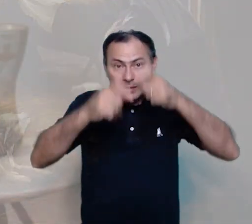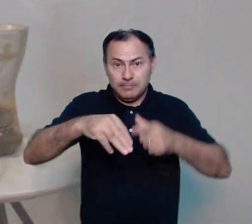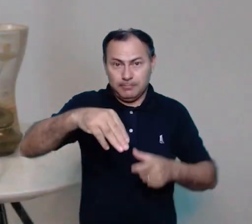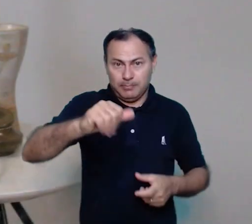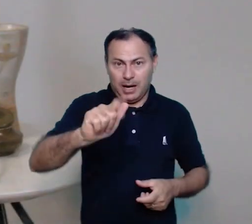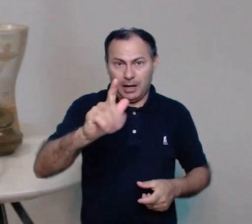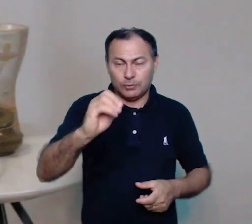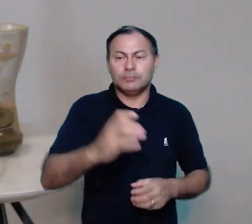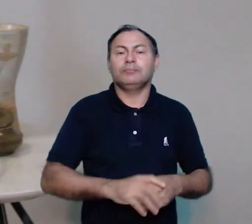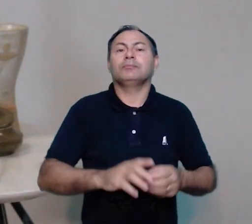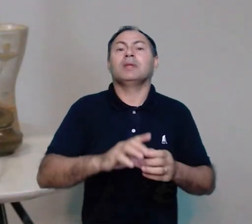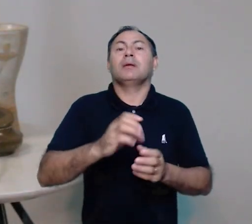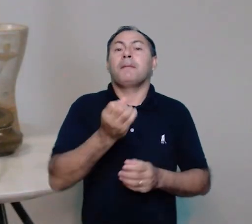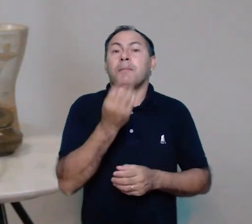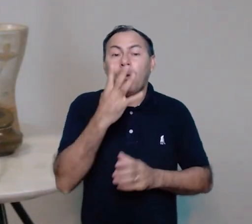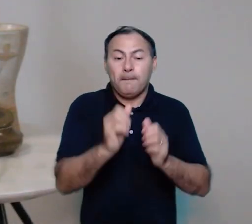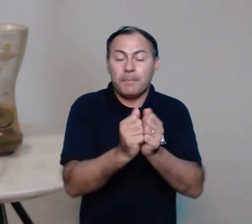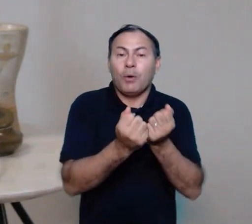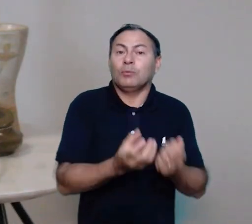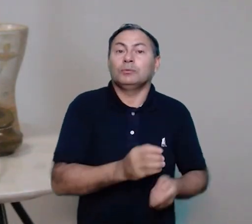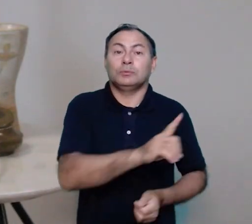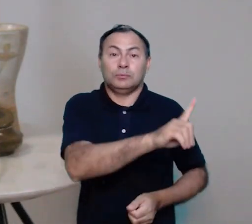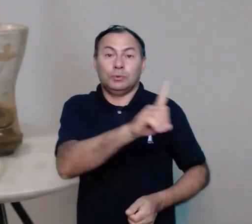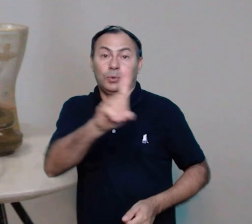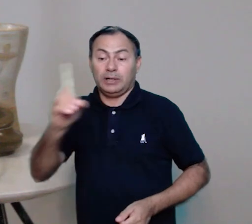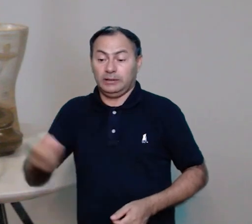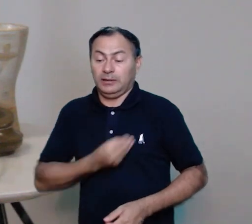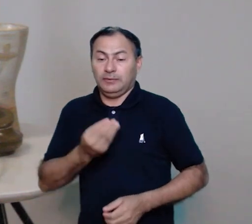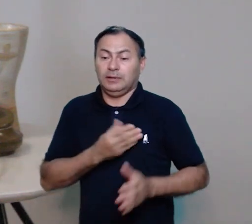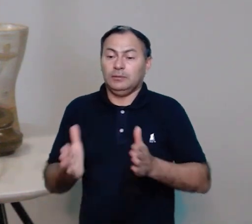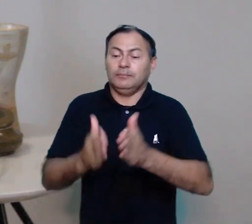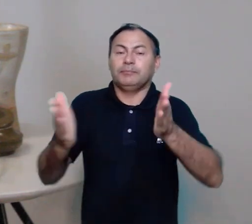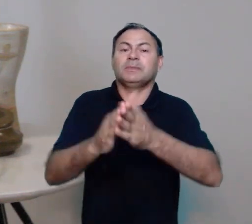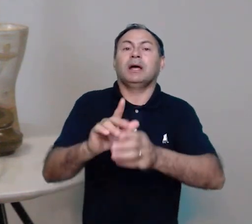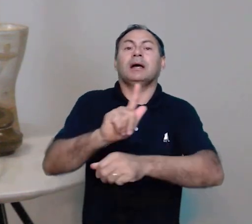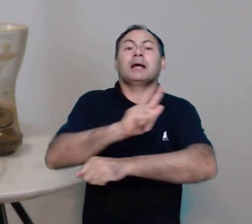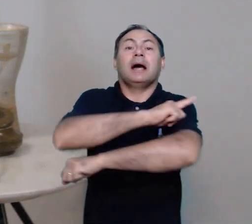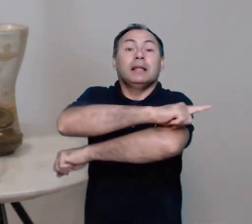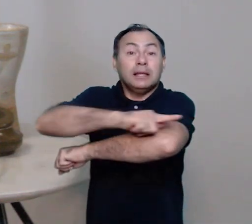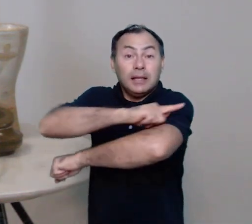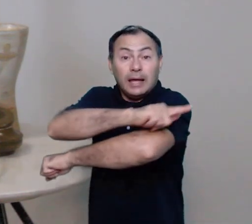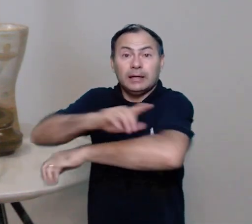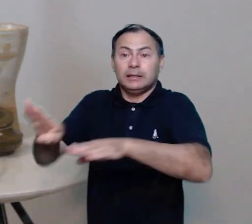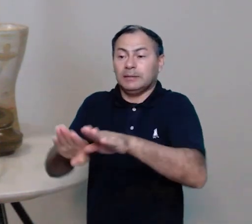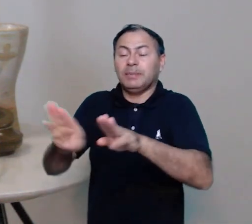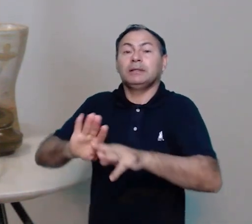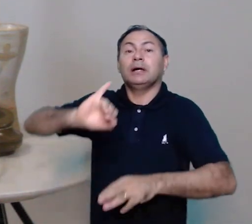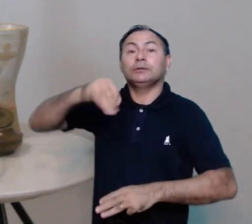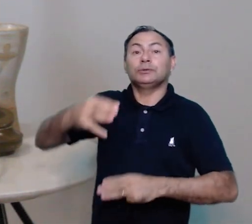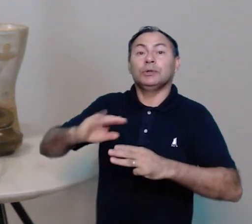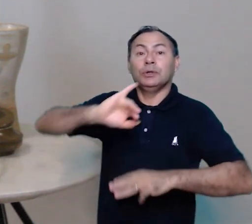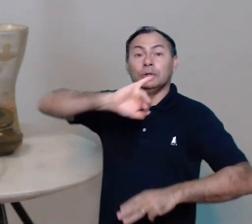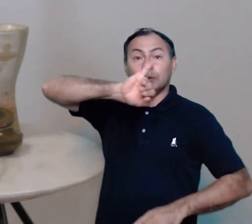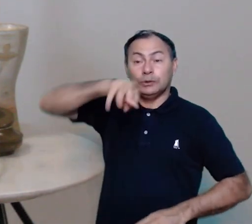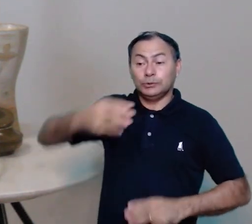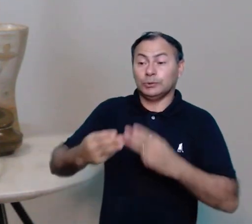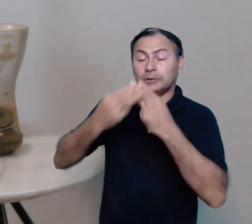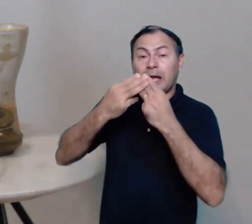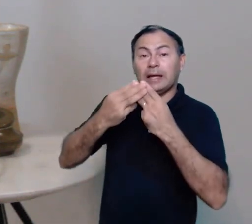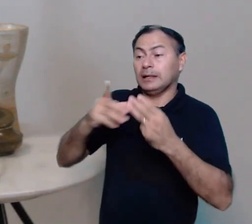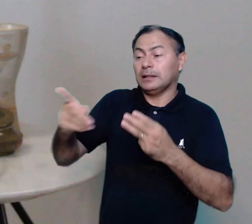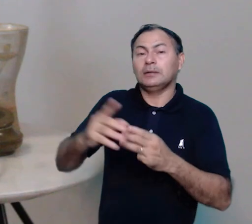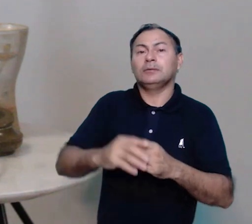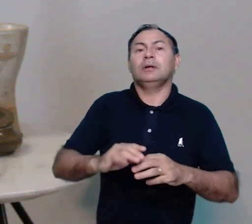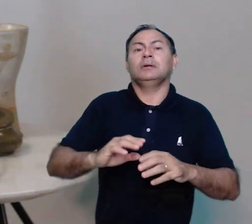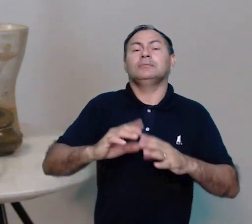Depois, aquele bom pão ao longo das estradas da Galileia e da Judéia começaria a